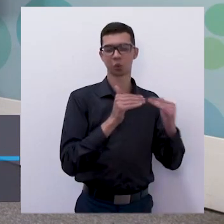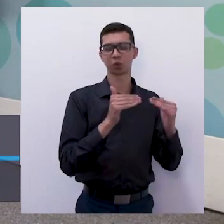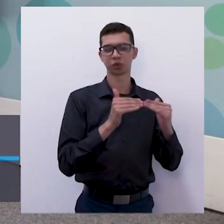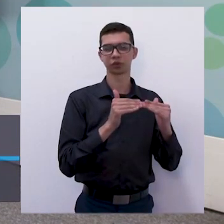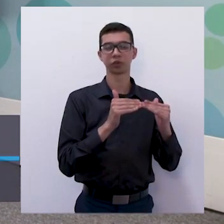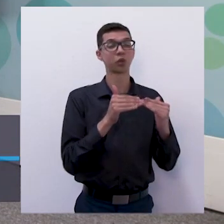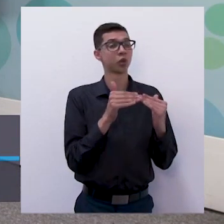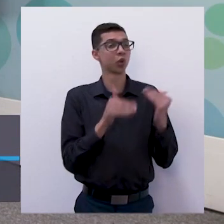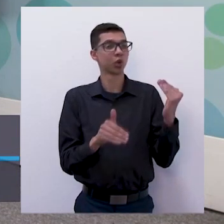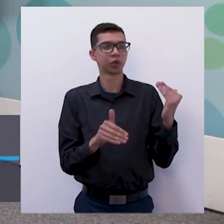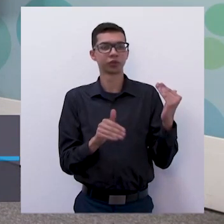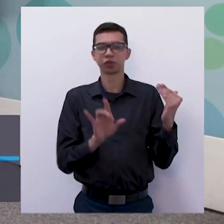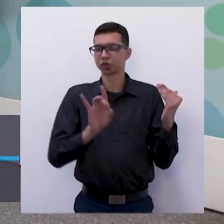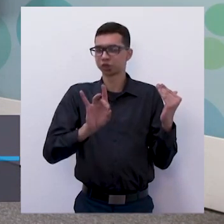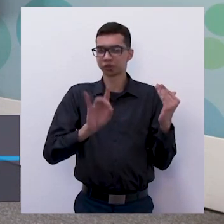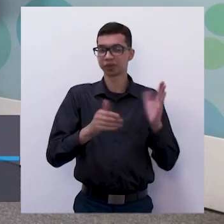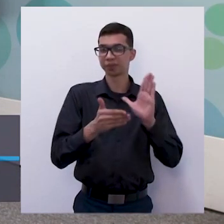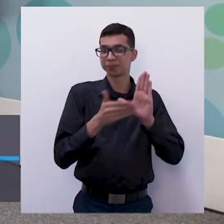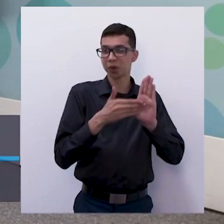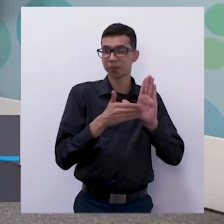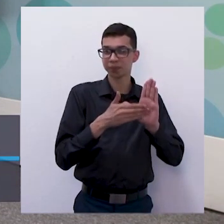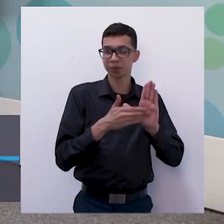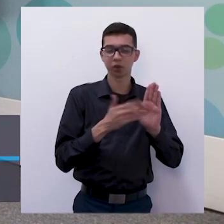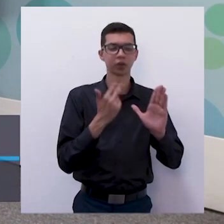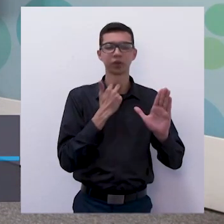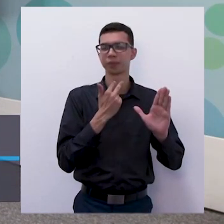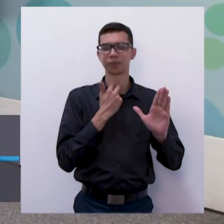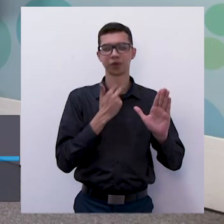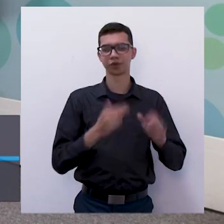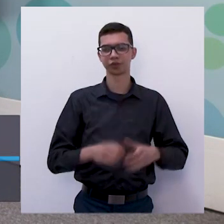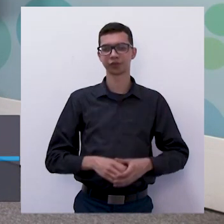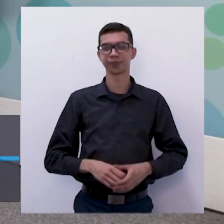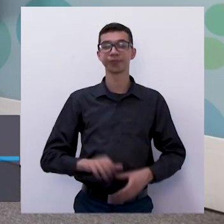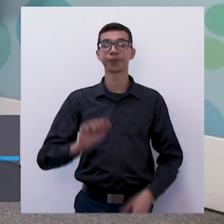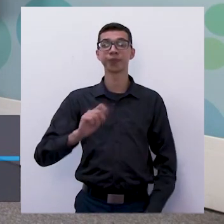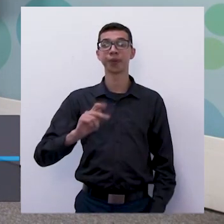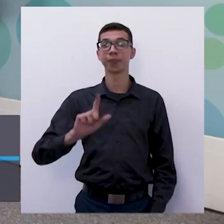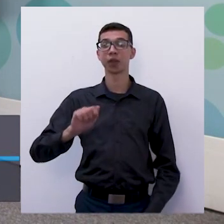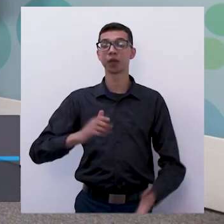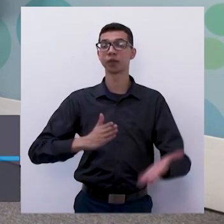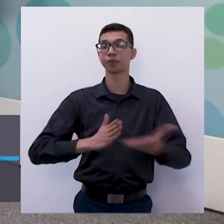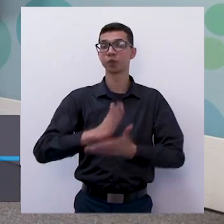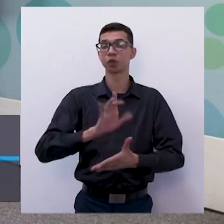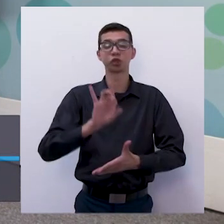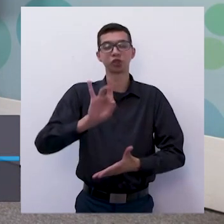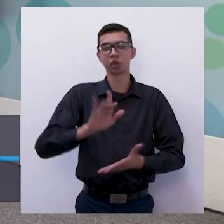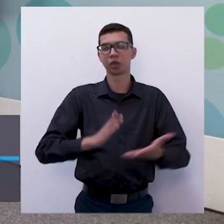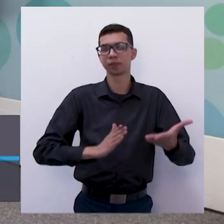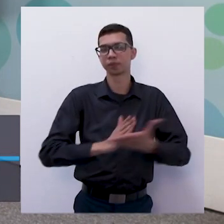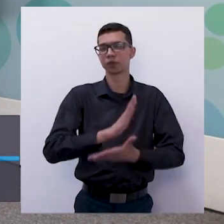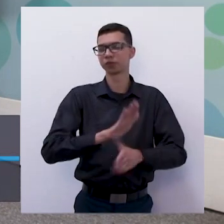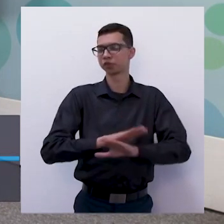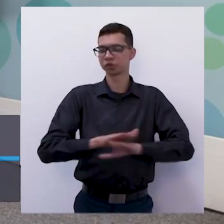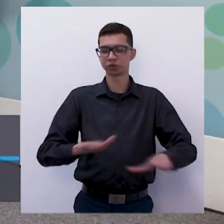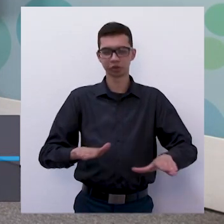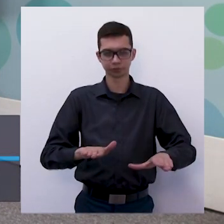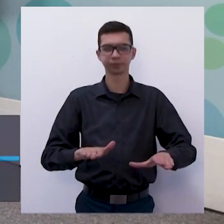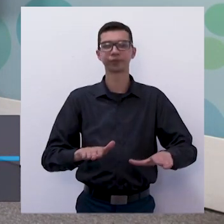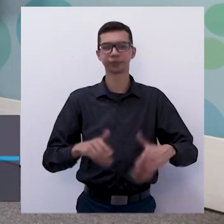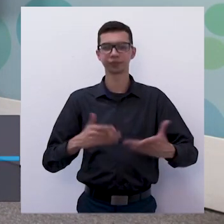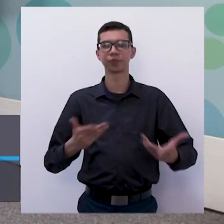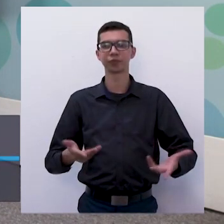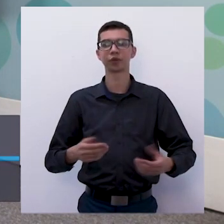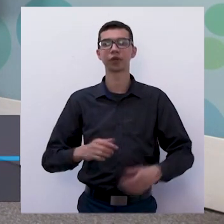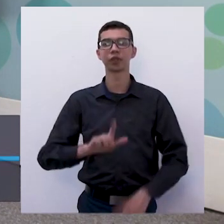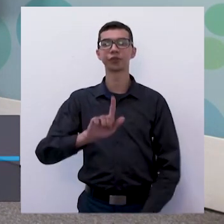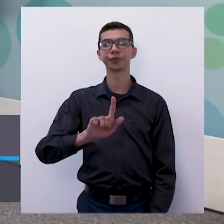podem discutir, porque o papel deles é só a aprovação. Então, vocês vejam que os gerontes, na verdade, constituem aí